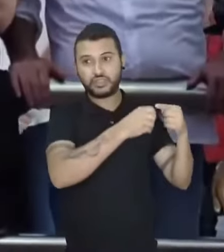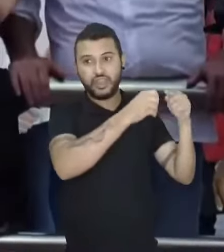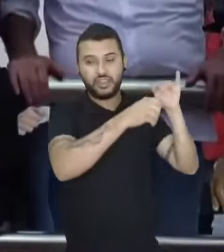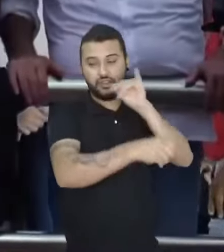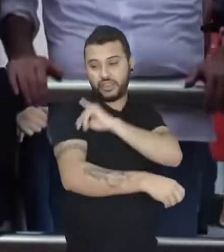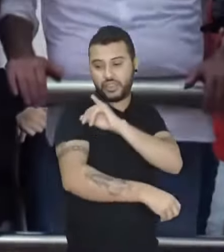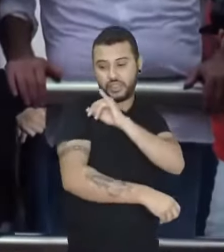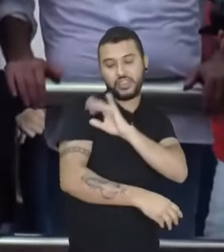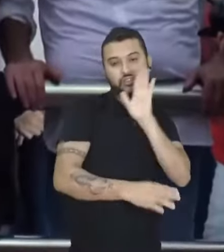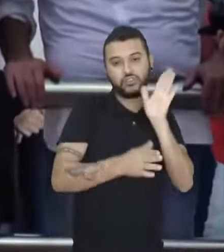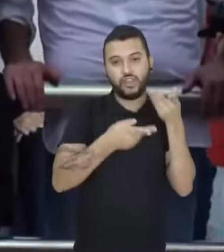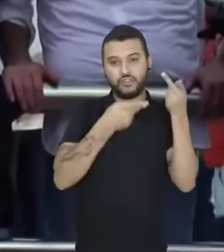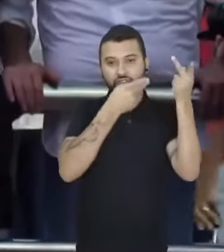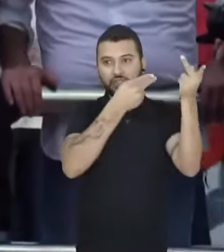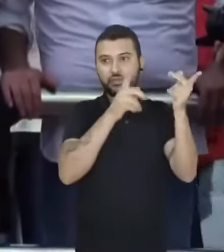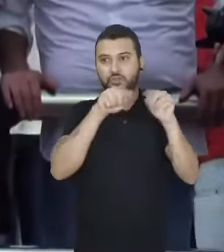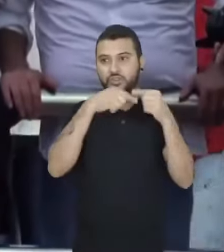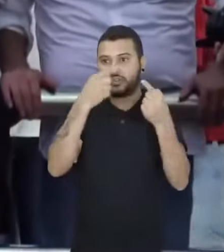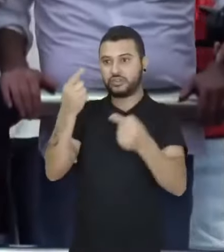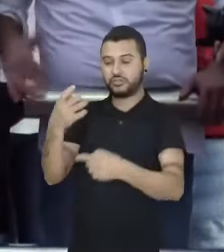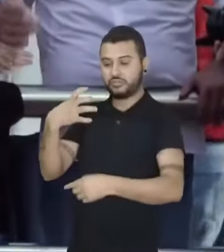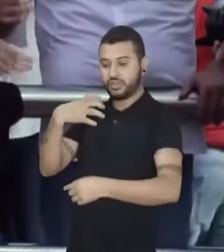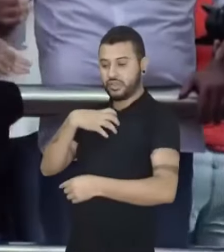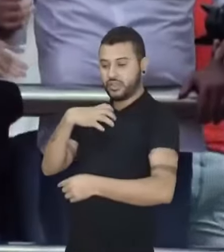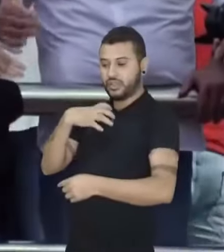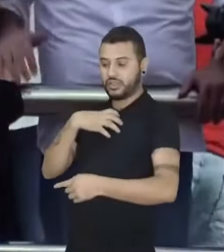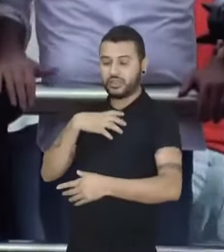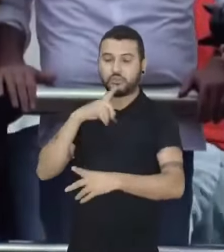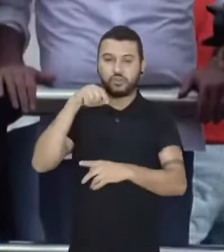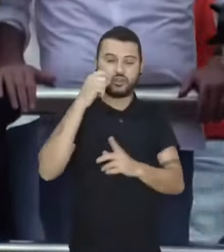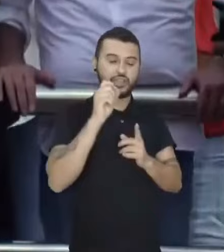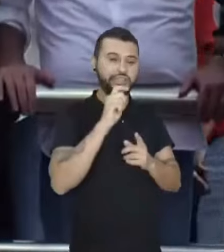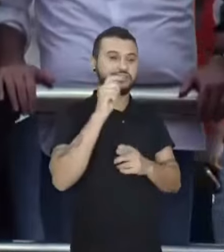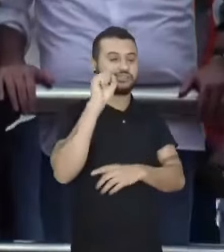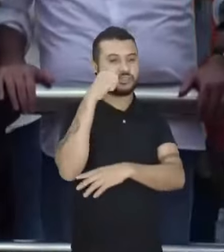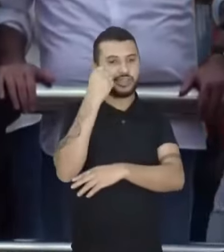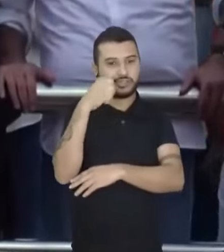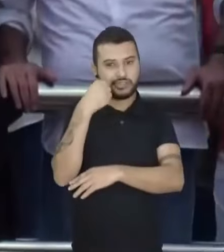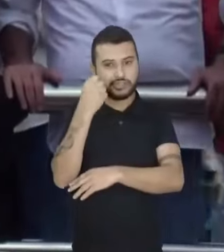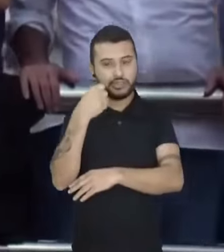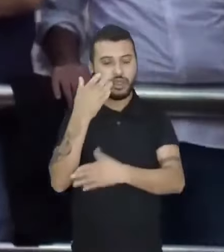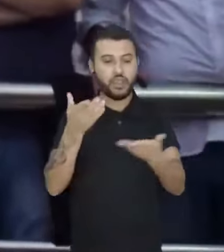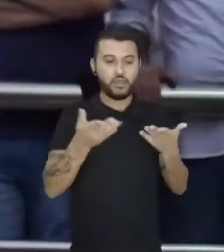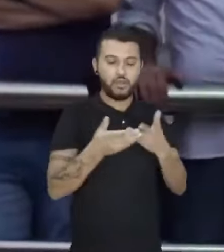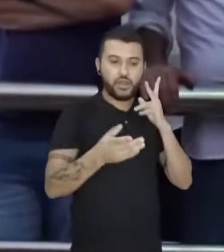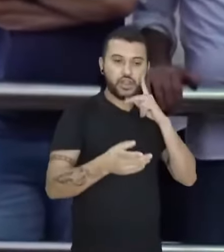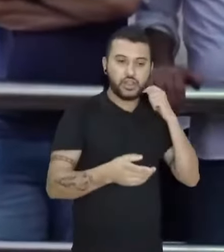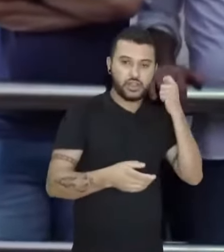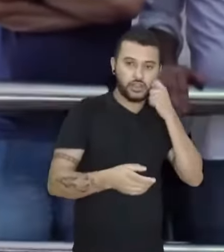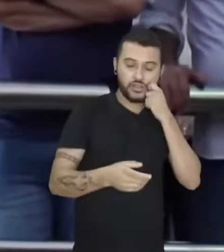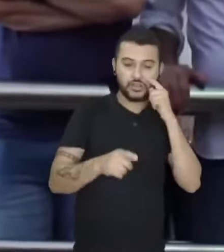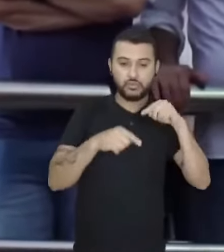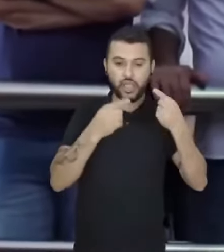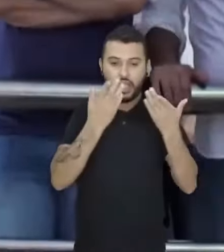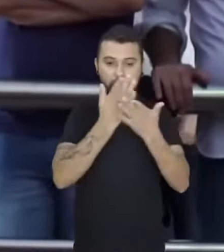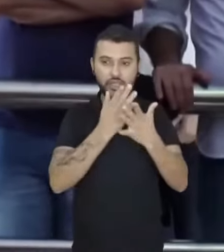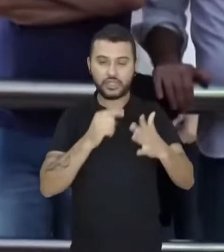parti direto para Bahia, hoje eu fui para Sergipe, estou em Maceió e saio daqui.